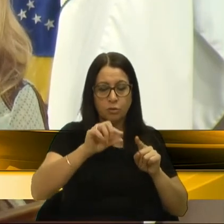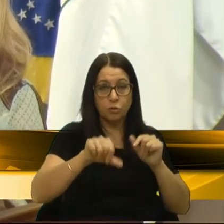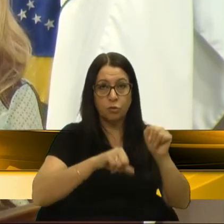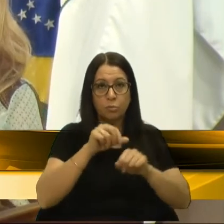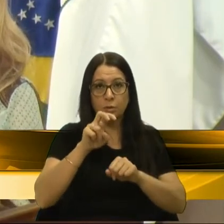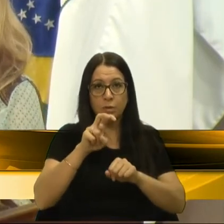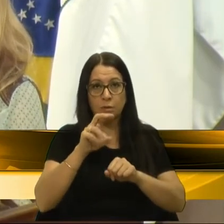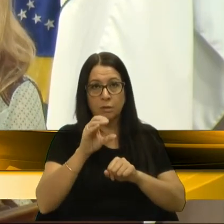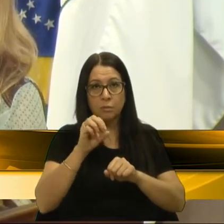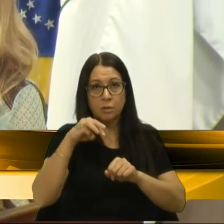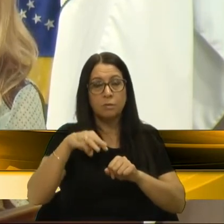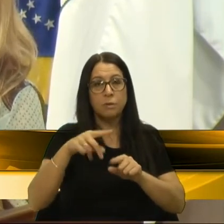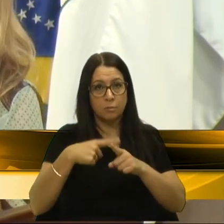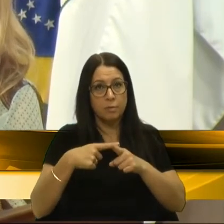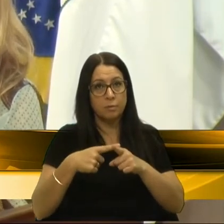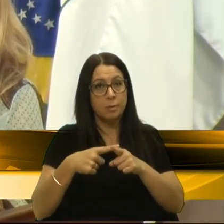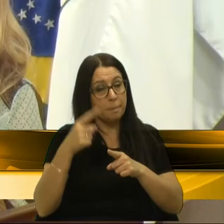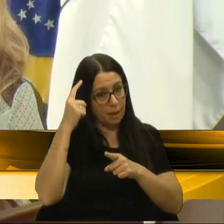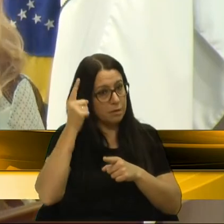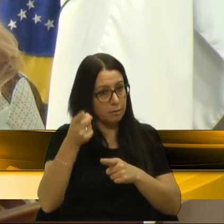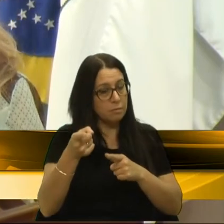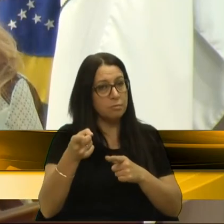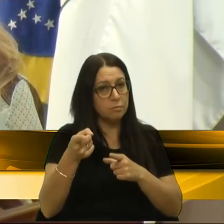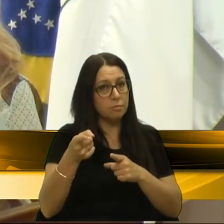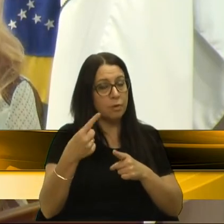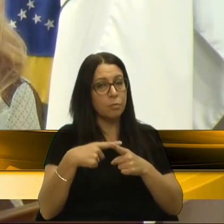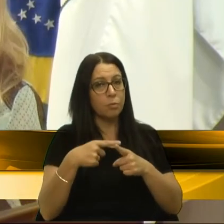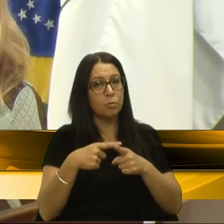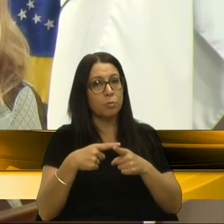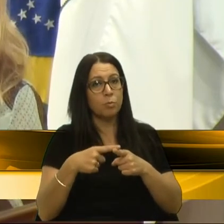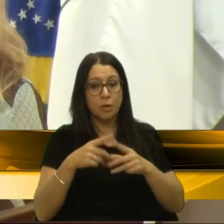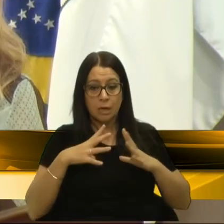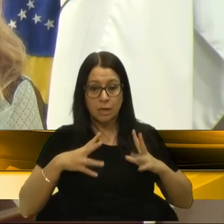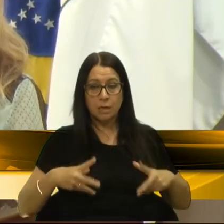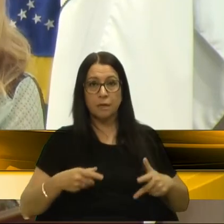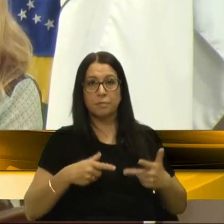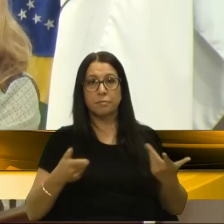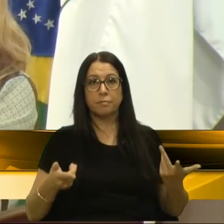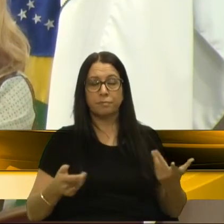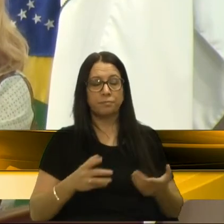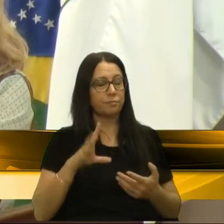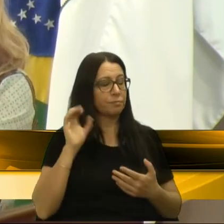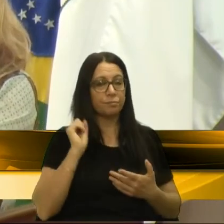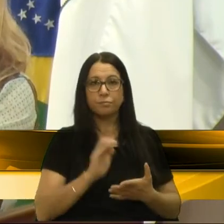proposição dessa vereadora, justamente pensando nisso. Porque quando está limpo...